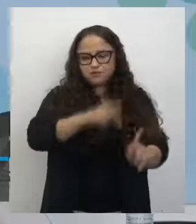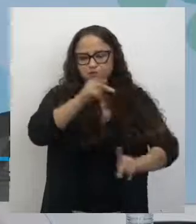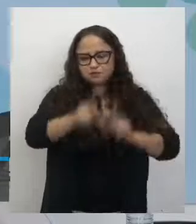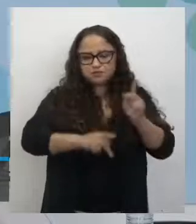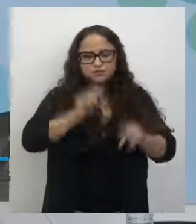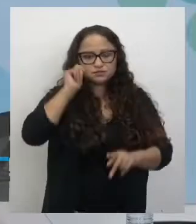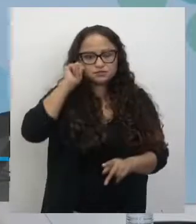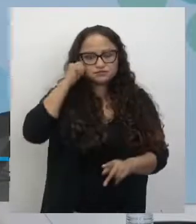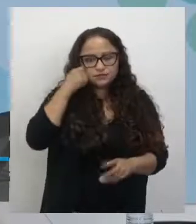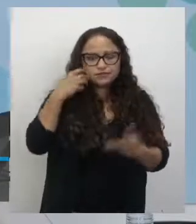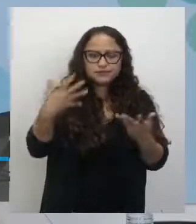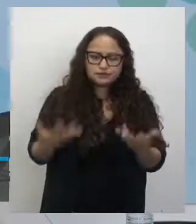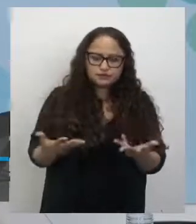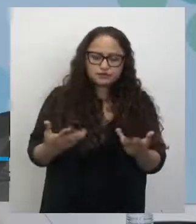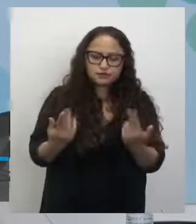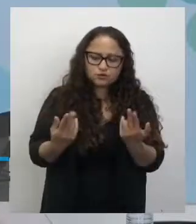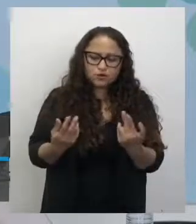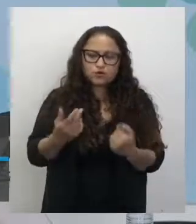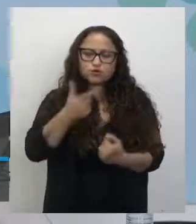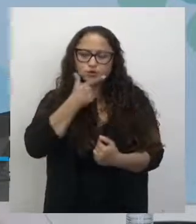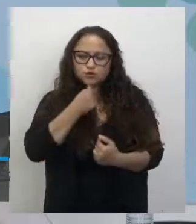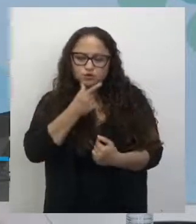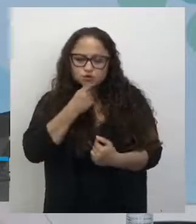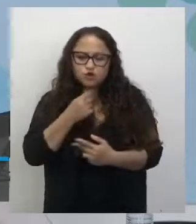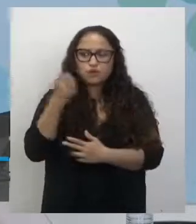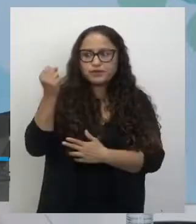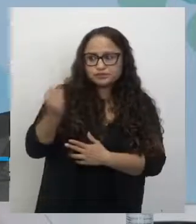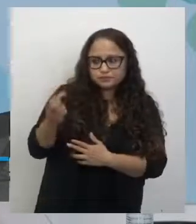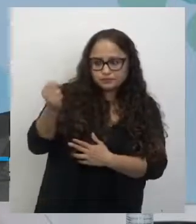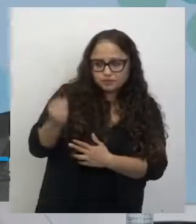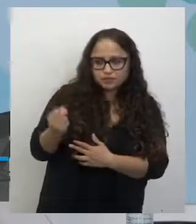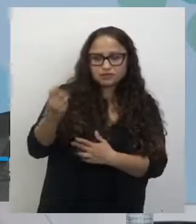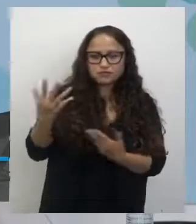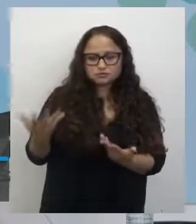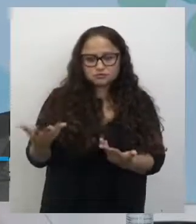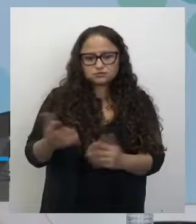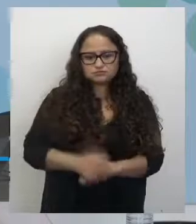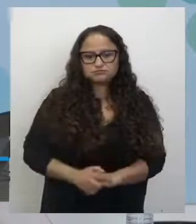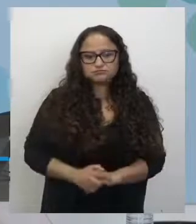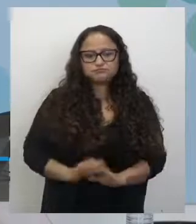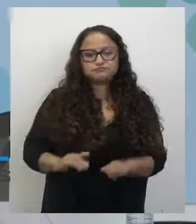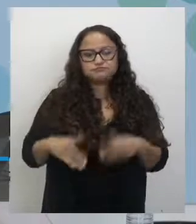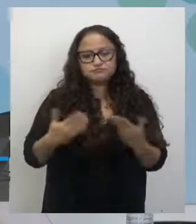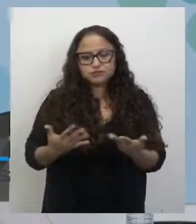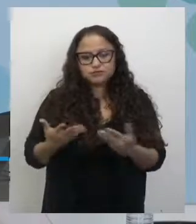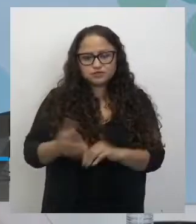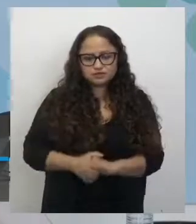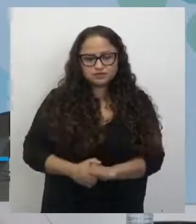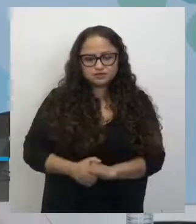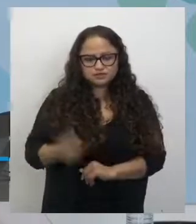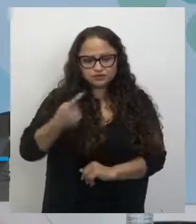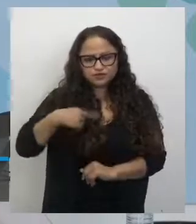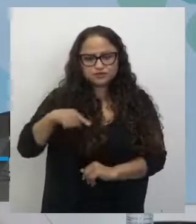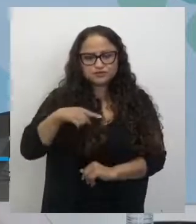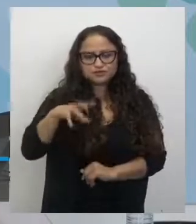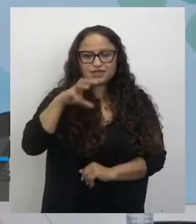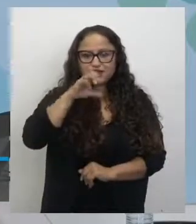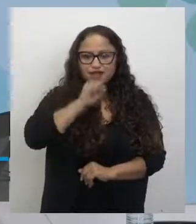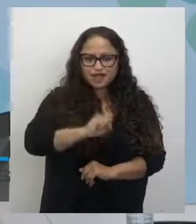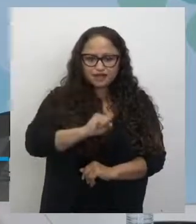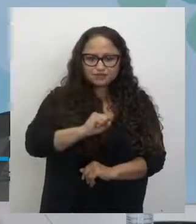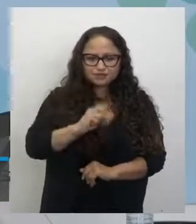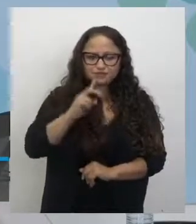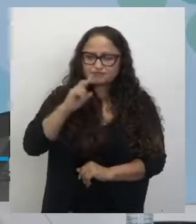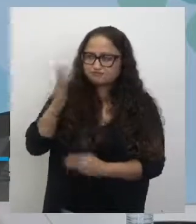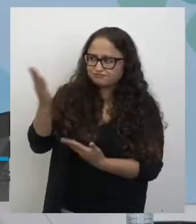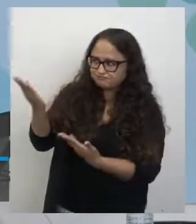outras populações, como dos homens, hétero, branco, etc, etc. Então é isso, né? Agora estamos correndo muito. Olha